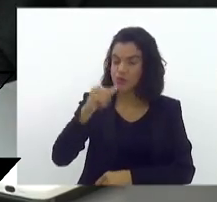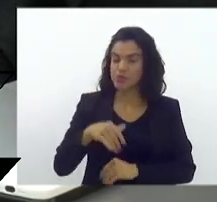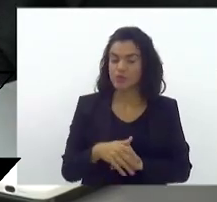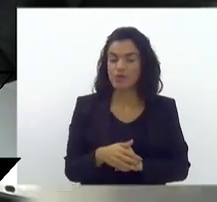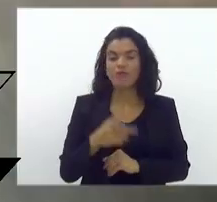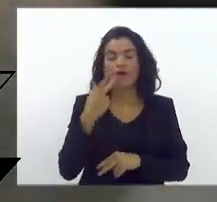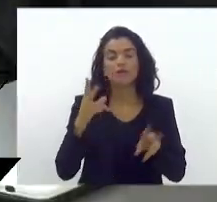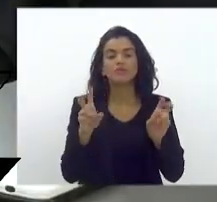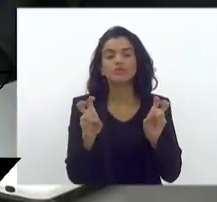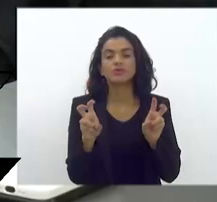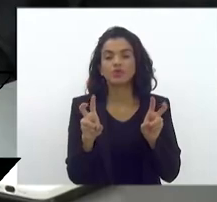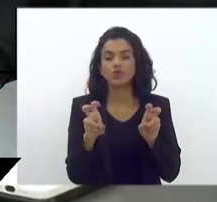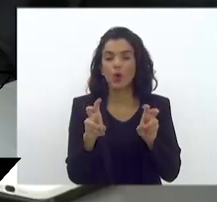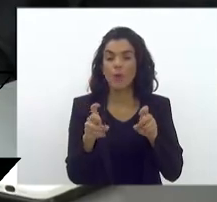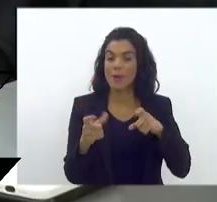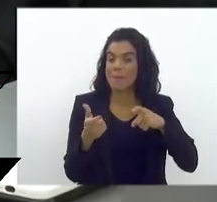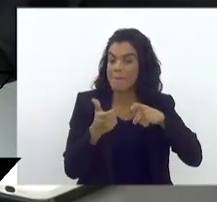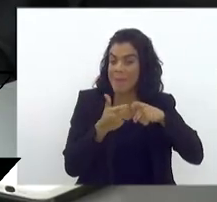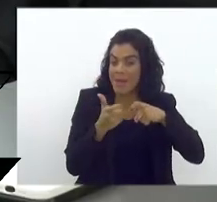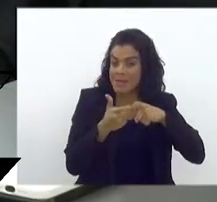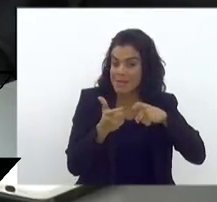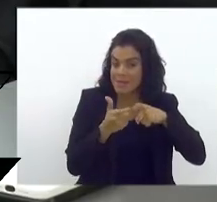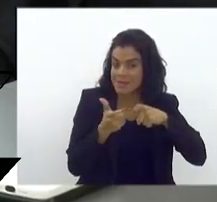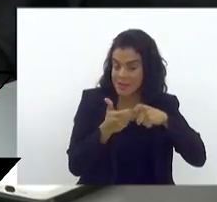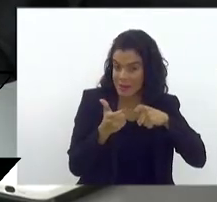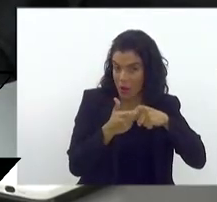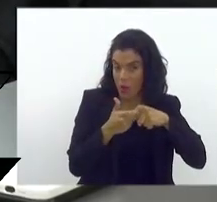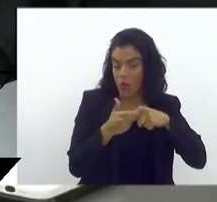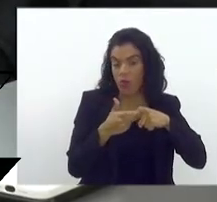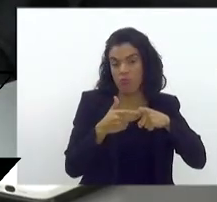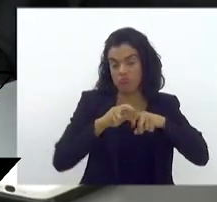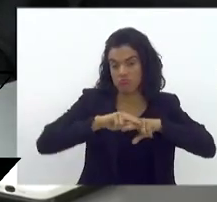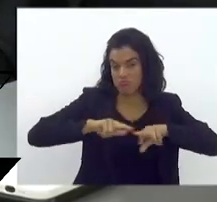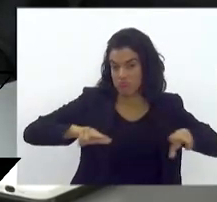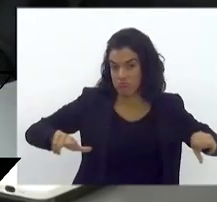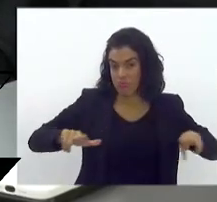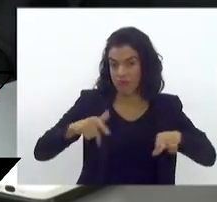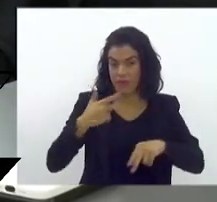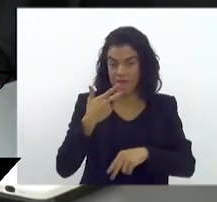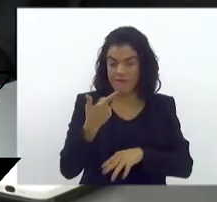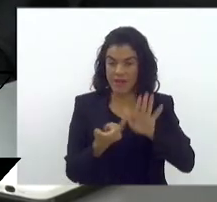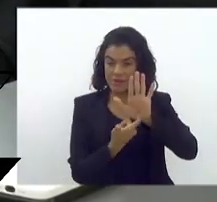a questão medicinal. Há uma controvérsia, inclusive faço aqui uma